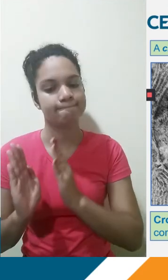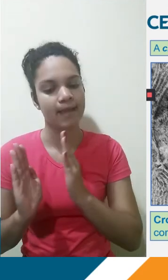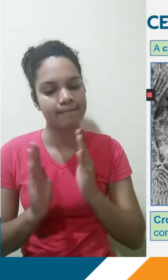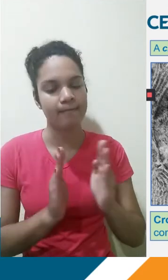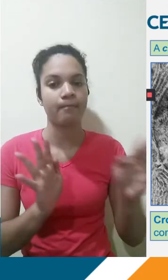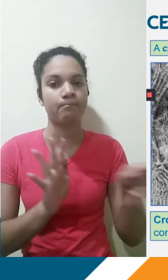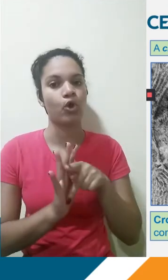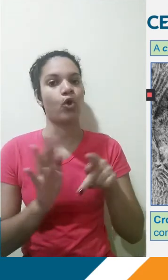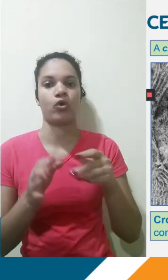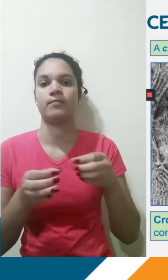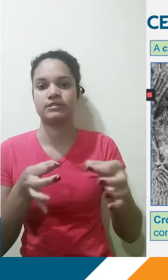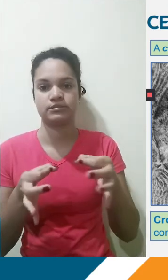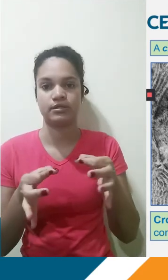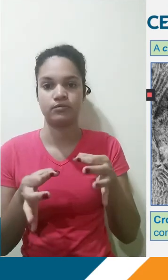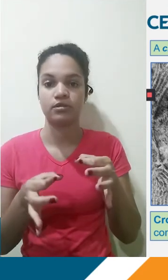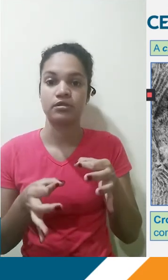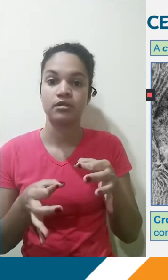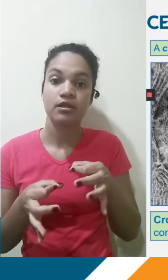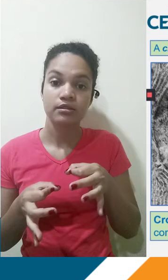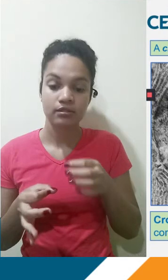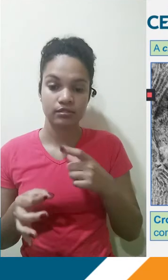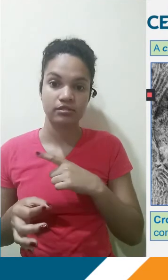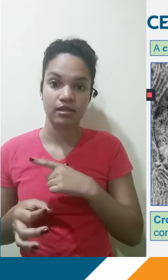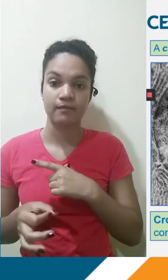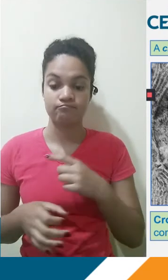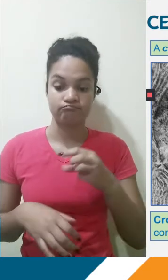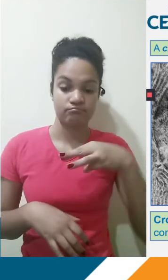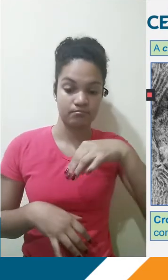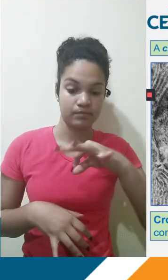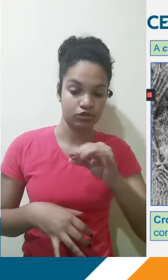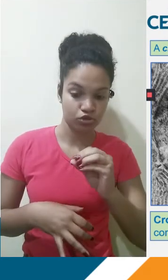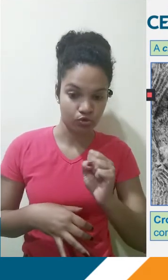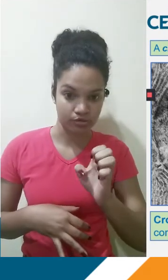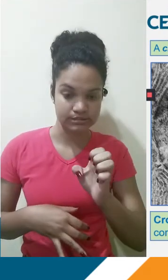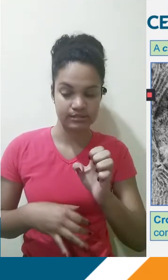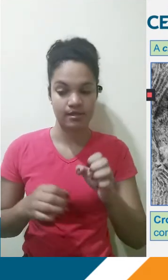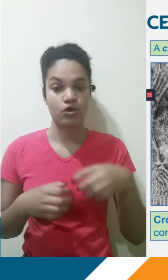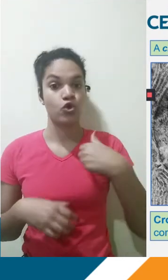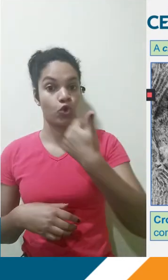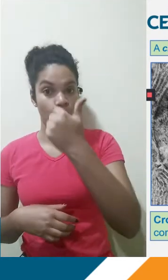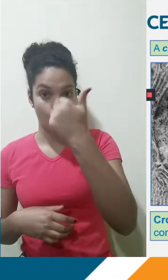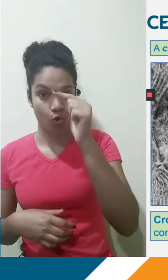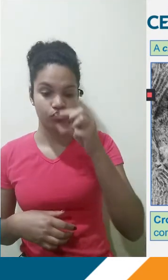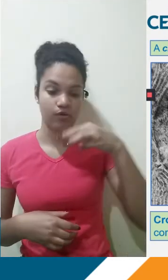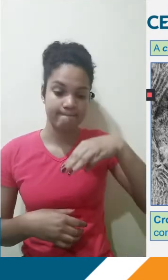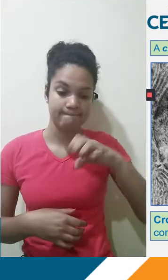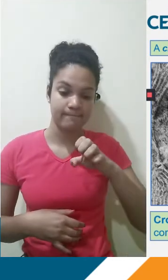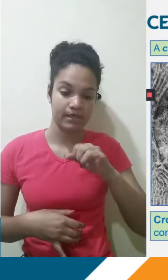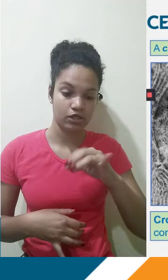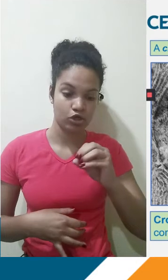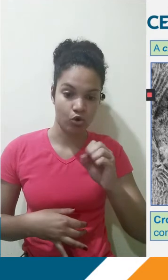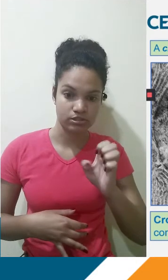existe mitose e meiose, são 2 tipos distintos de divisão celular, que é um assunto também para ser discutido